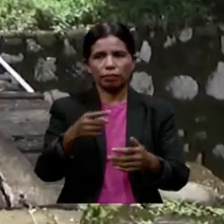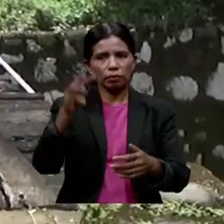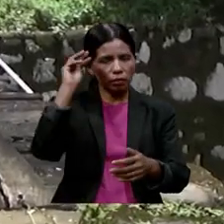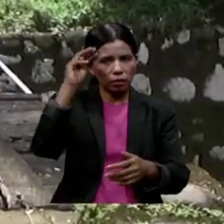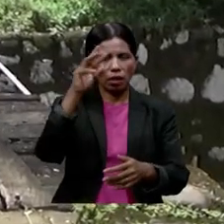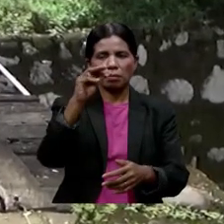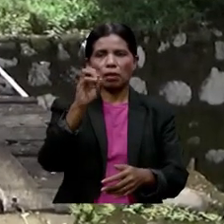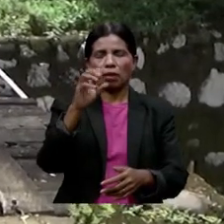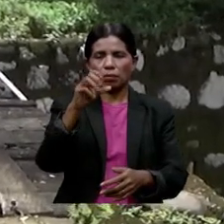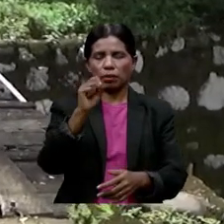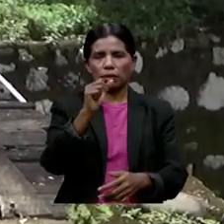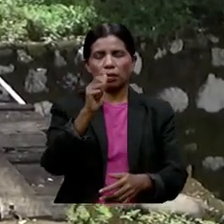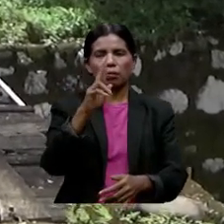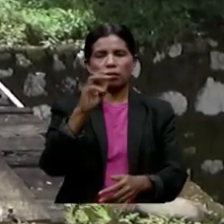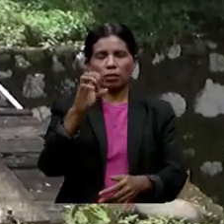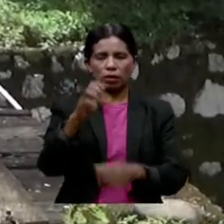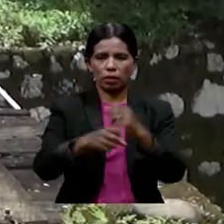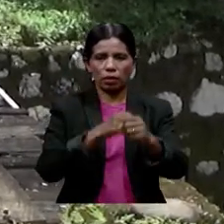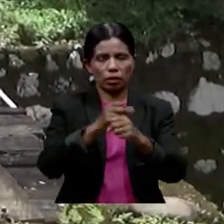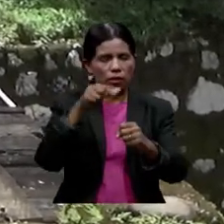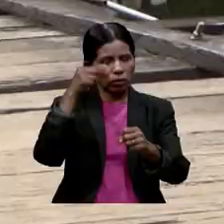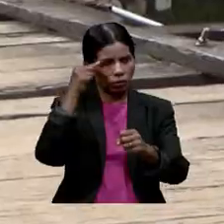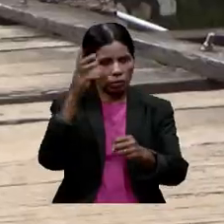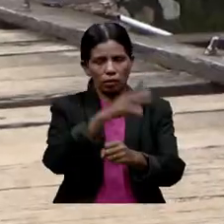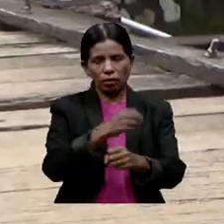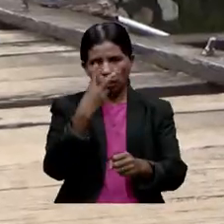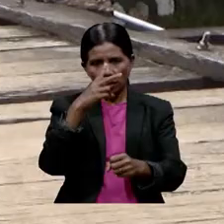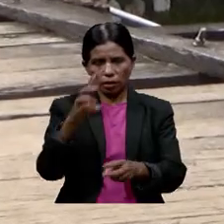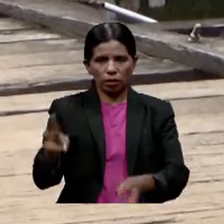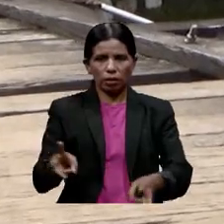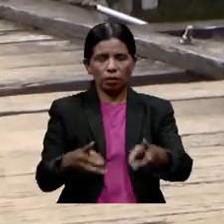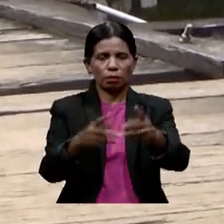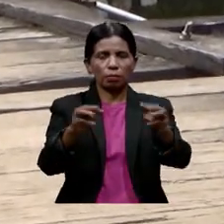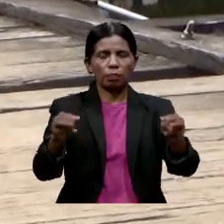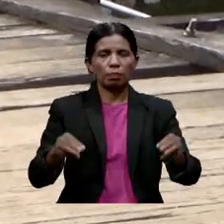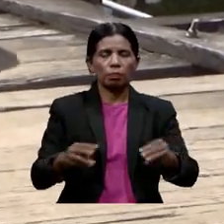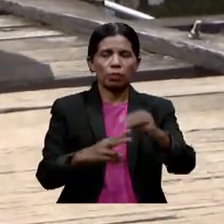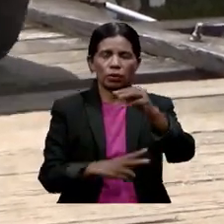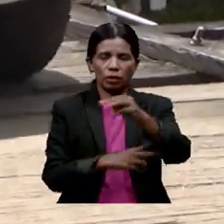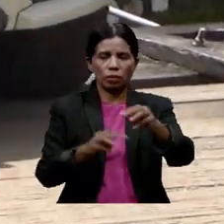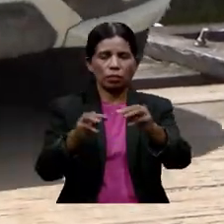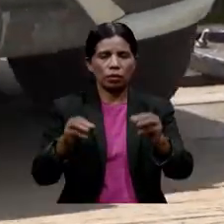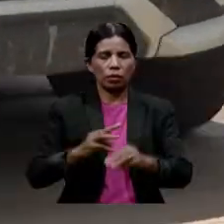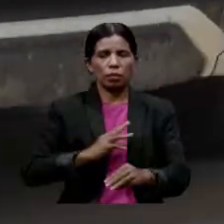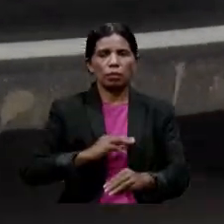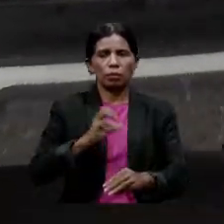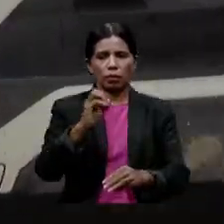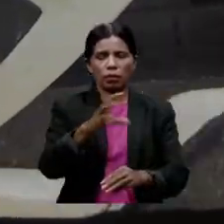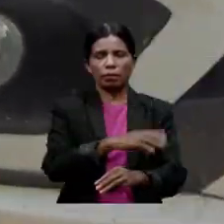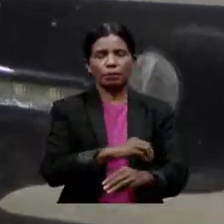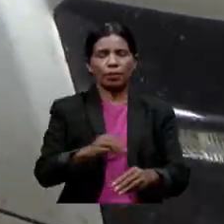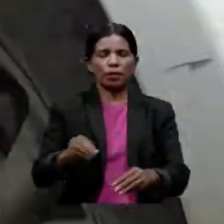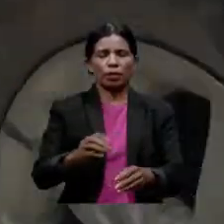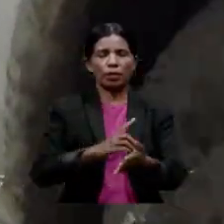Obras Públicas, Samuel Marçal, até tinha, né? Governo de estrada no ponte e a município de Bobonaro. E não dura nem a né? Ou em semana ou